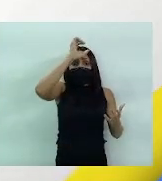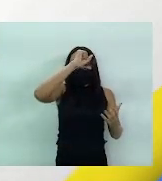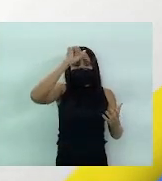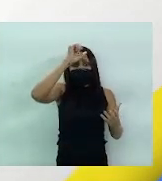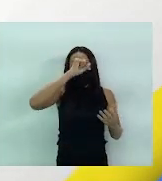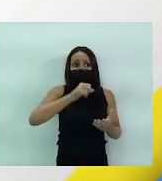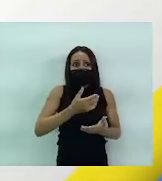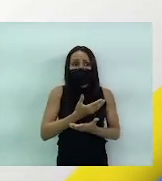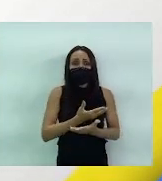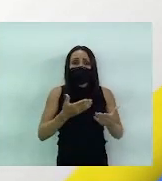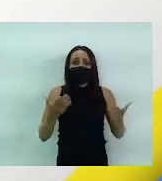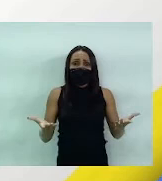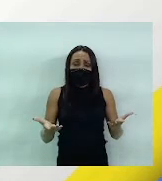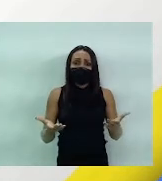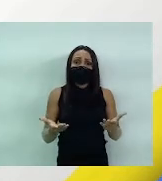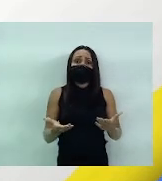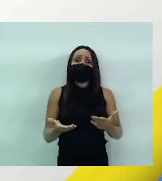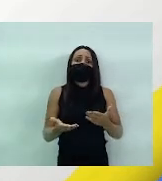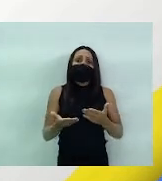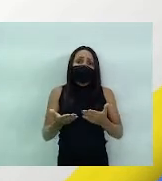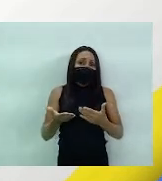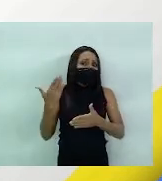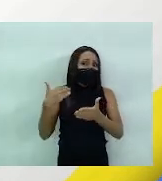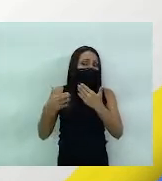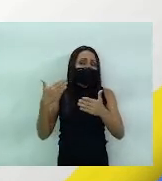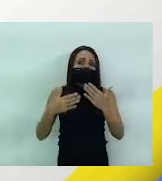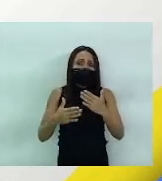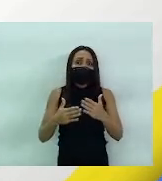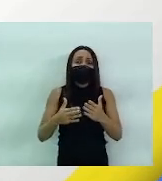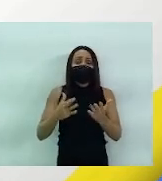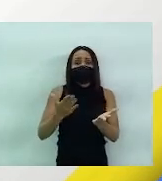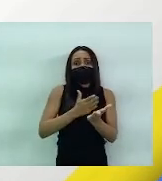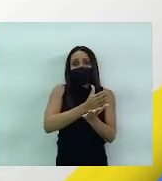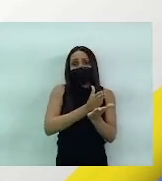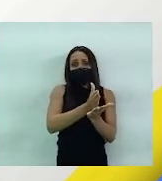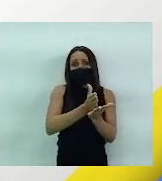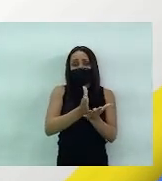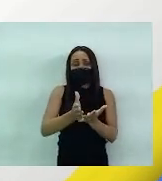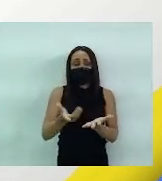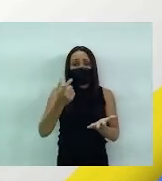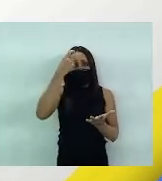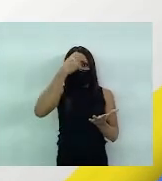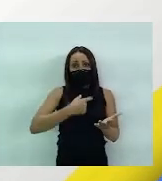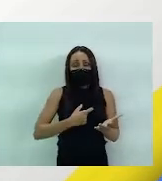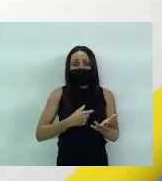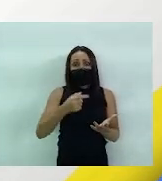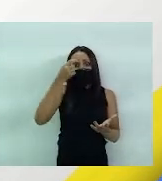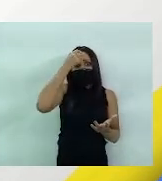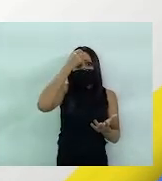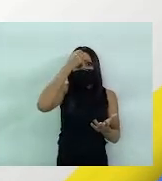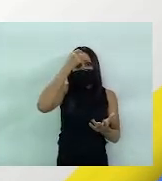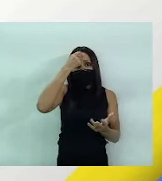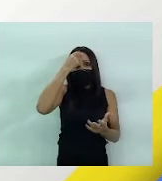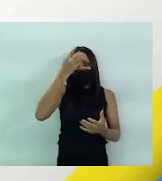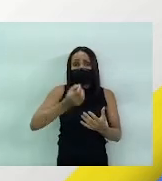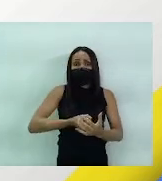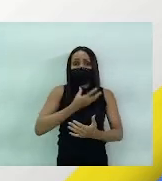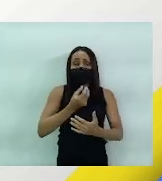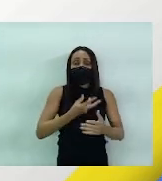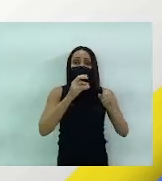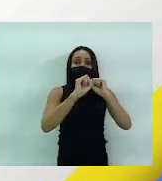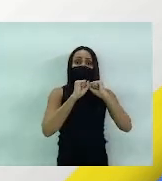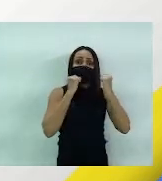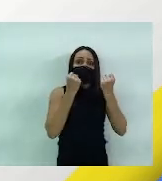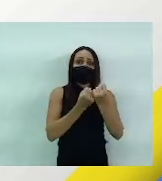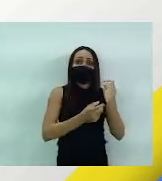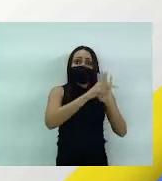essas são precursoras das competências nas dimensões pessoal, cognitiva, produtiva, social e